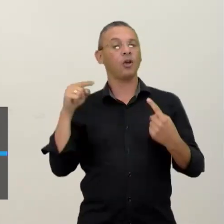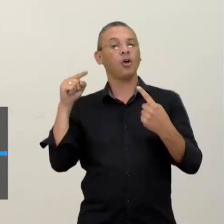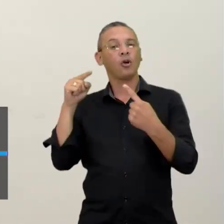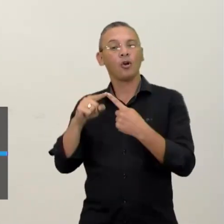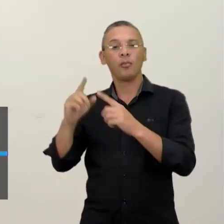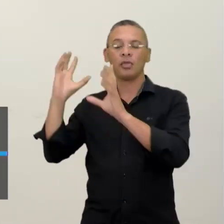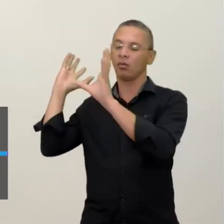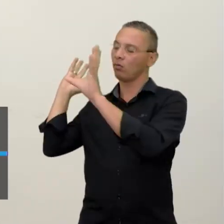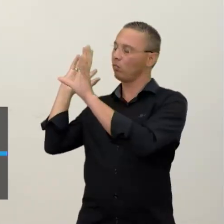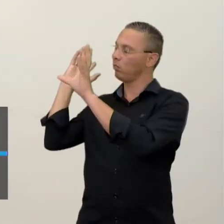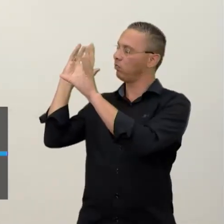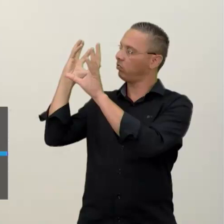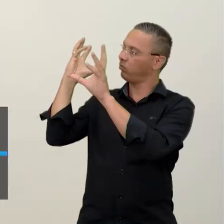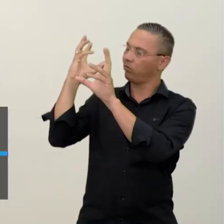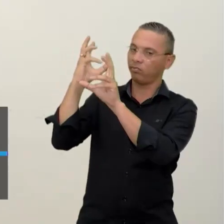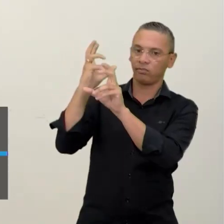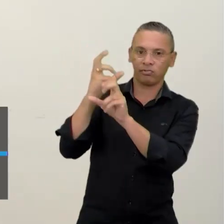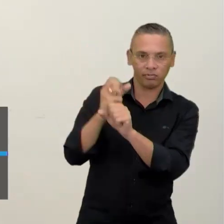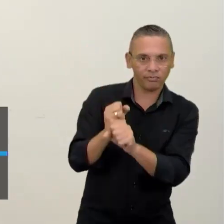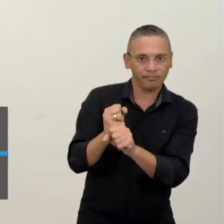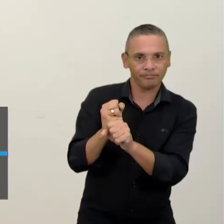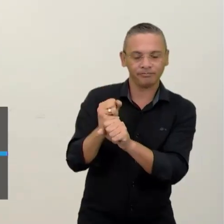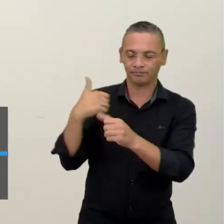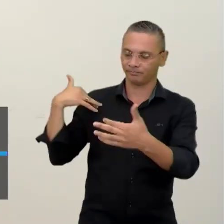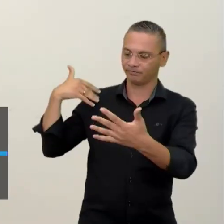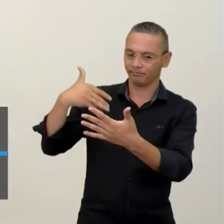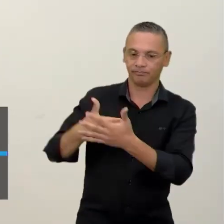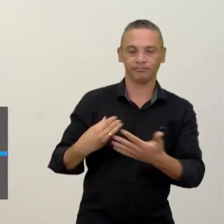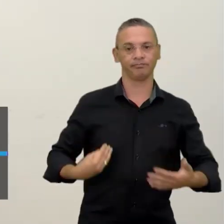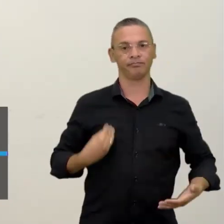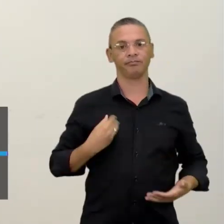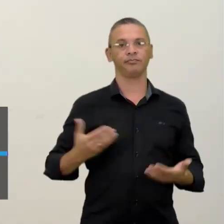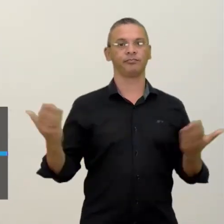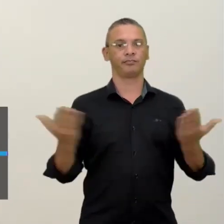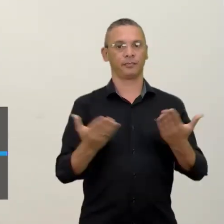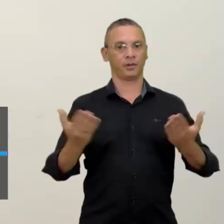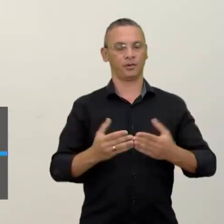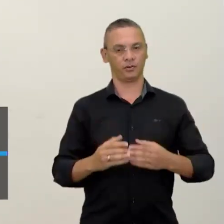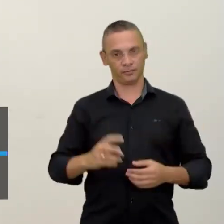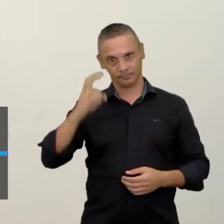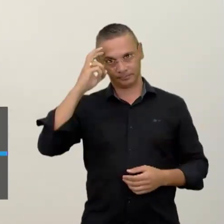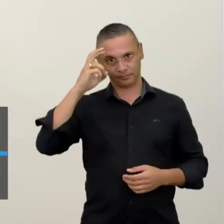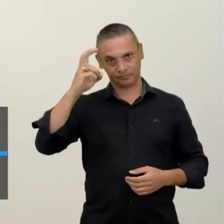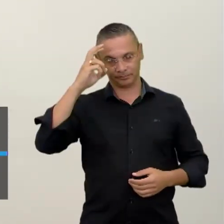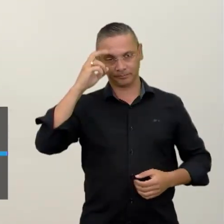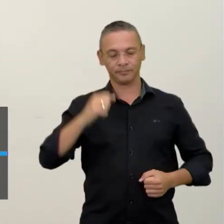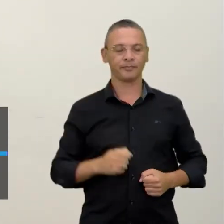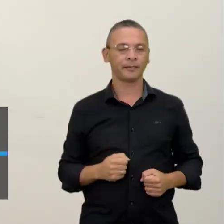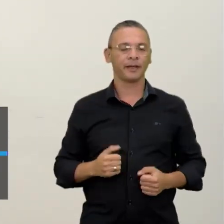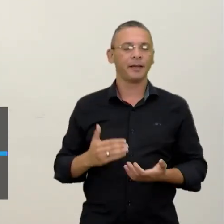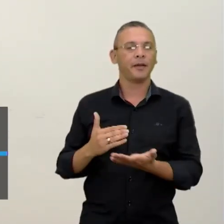construção histórica que nos trouxe até aqui a nossa cultura. Então, vamos